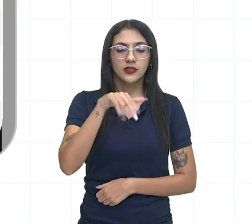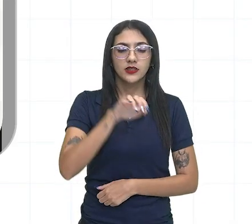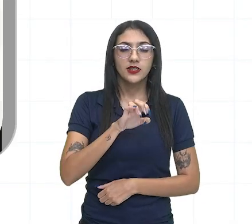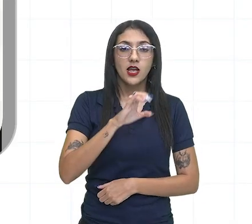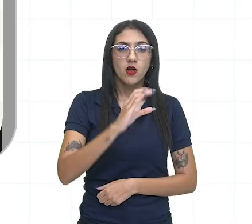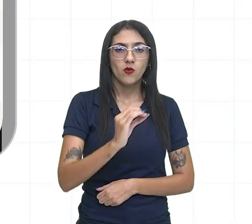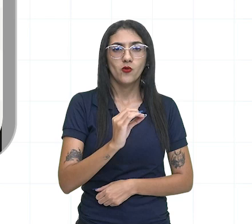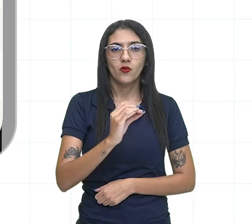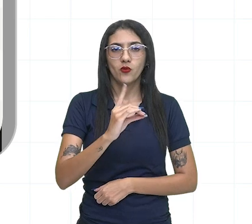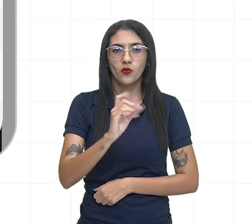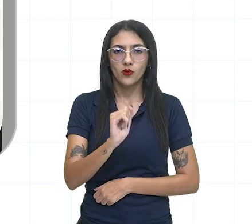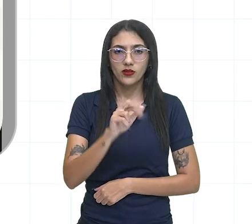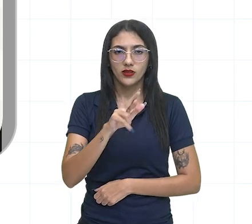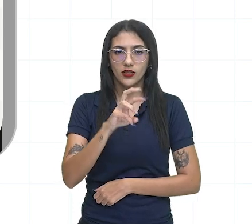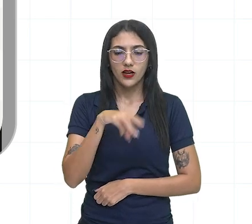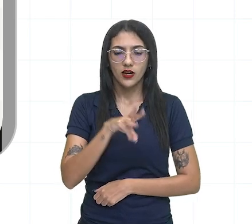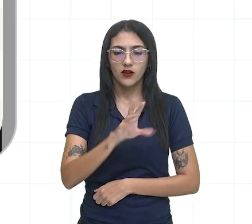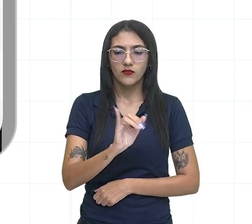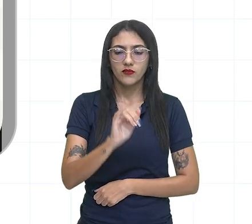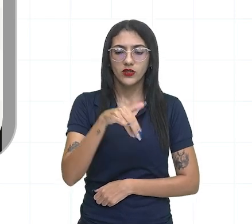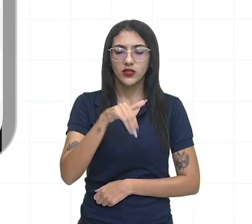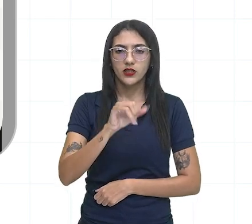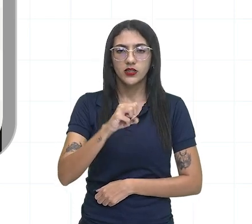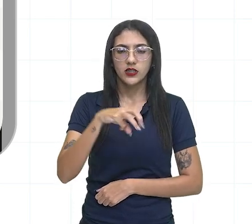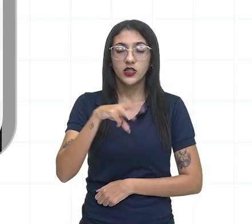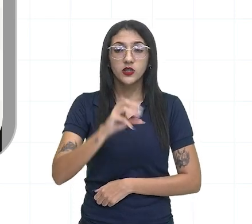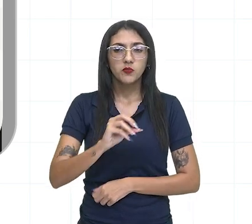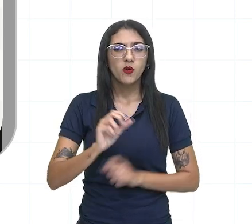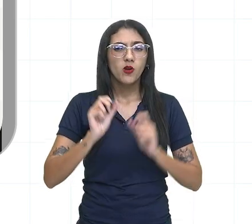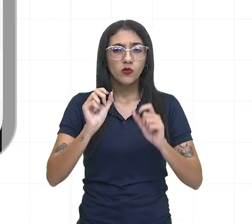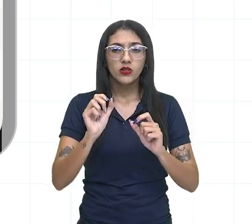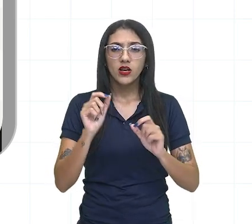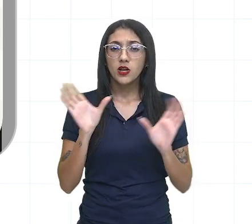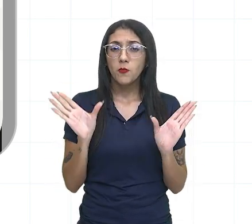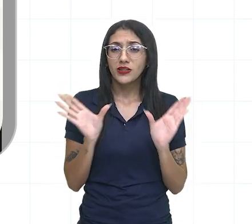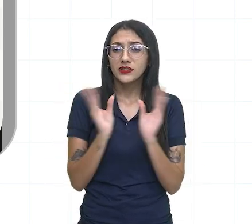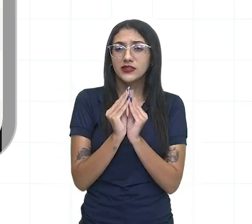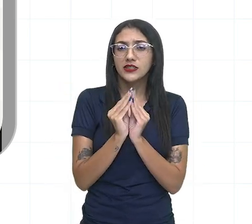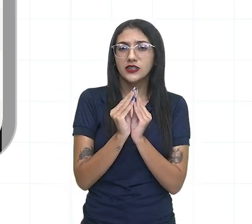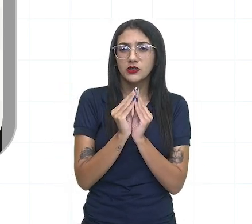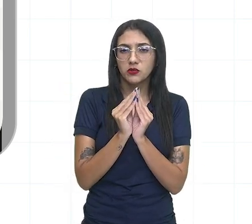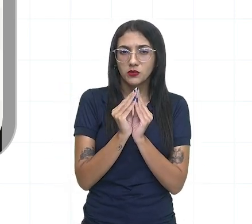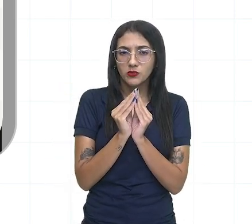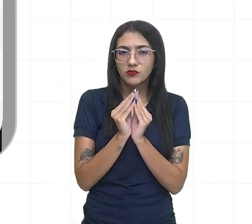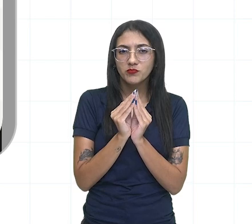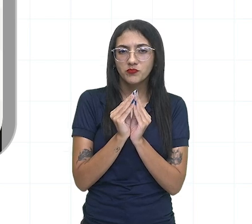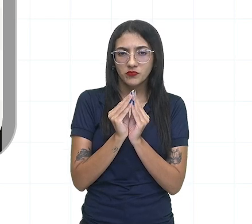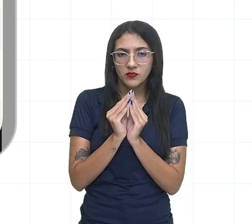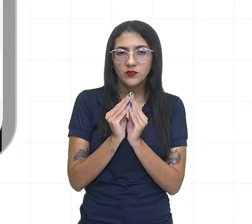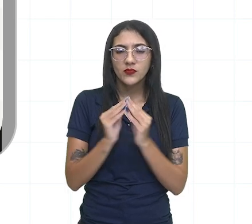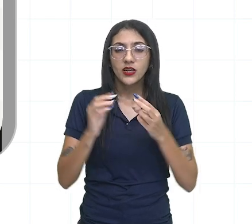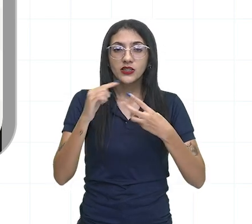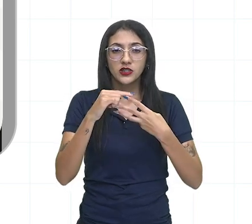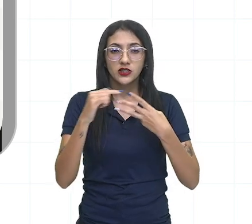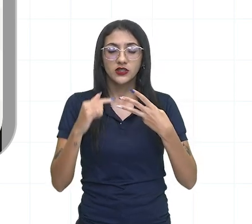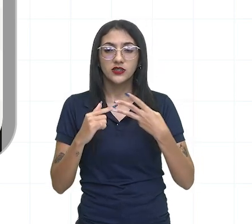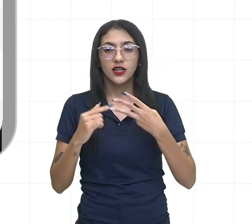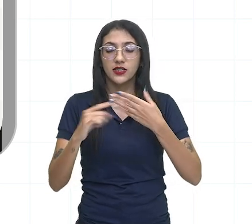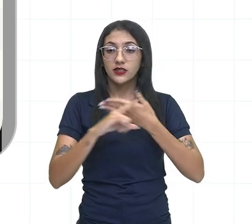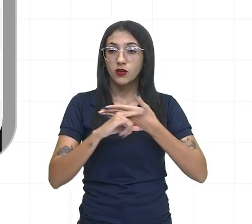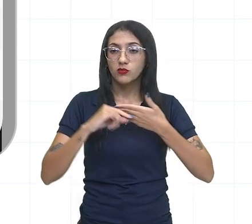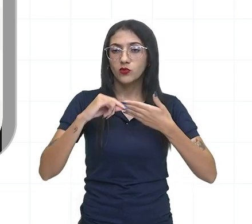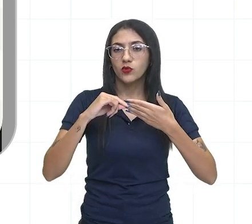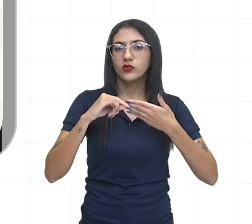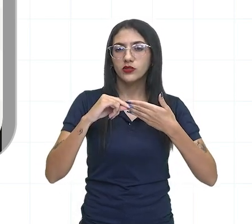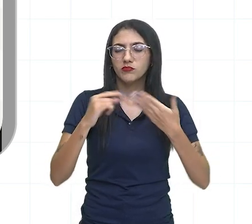no neodarwinismo ele é uma síntese das ideias de Darwin, Gregor Mendel e Hugo de